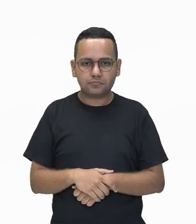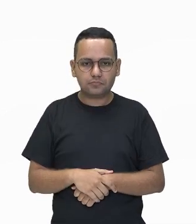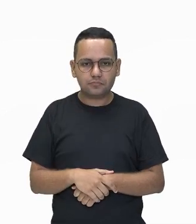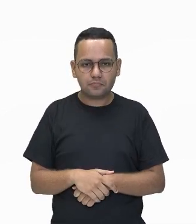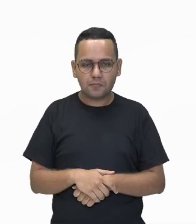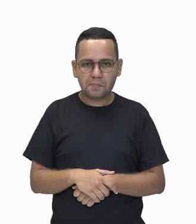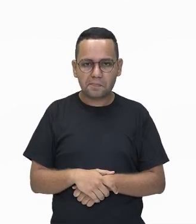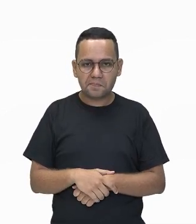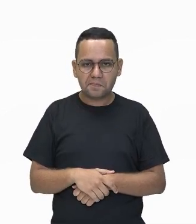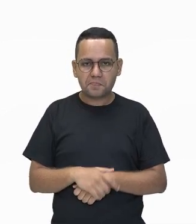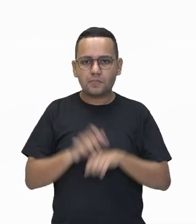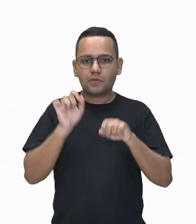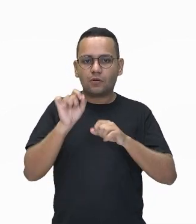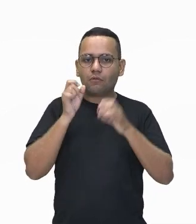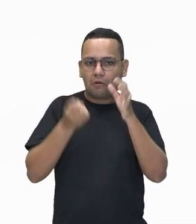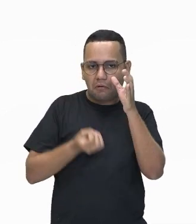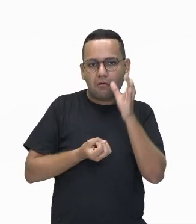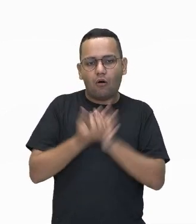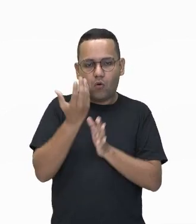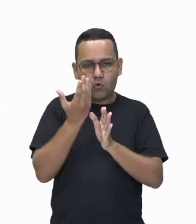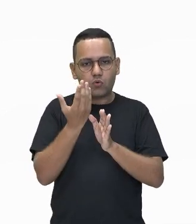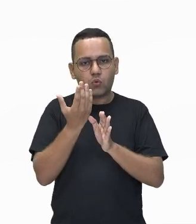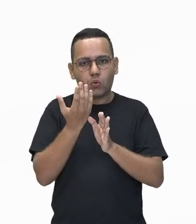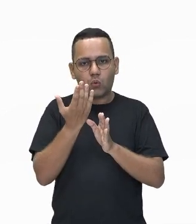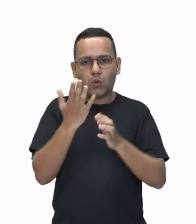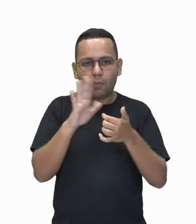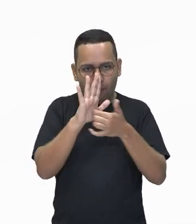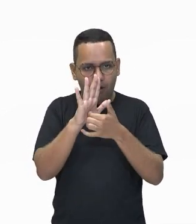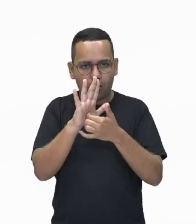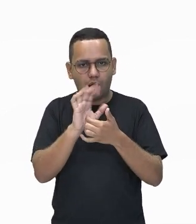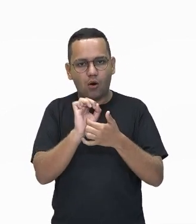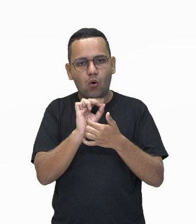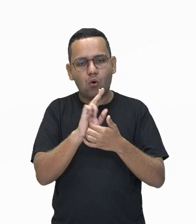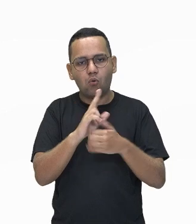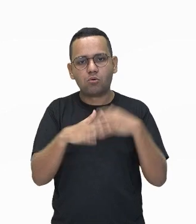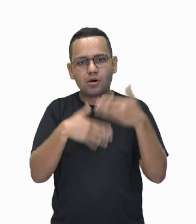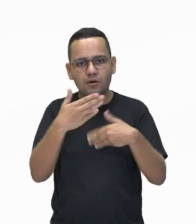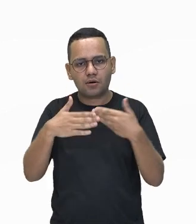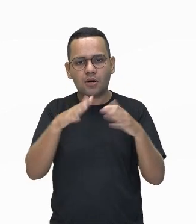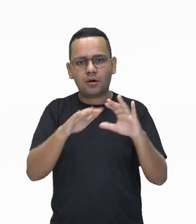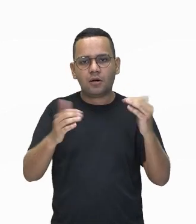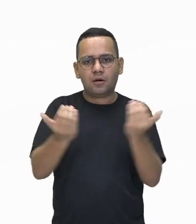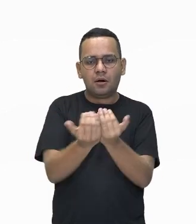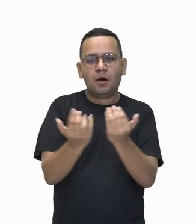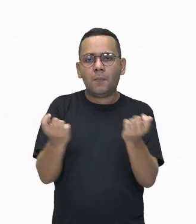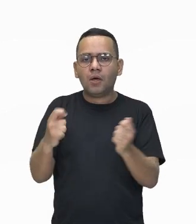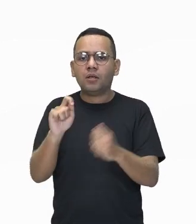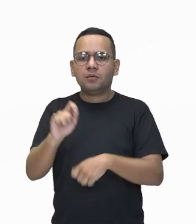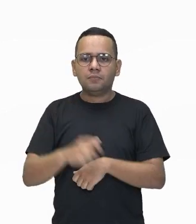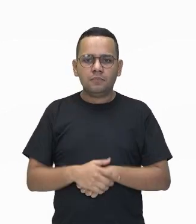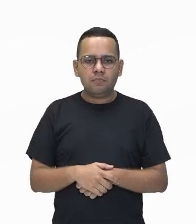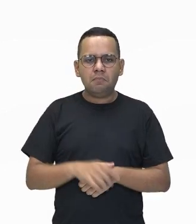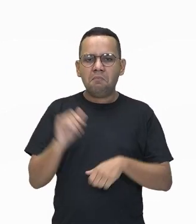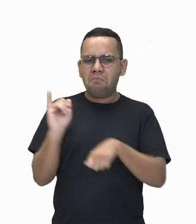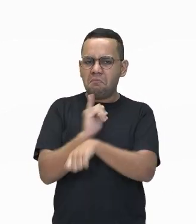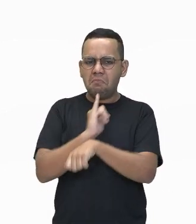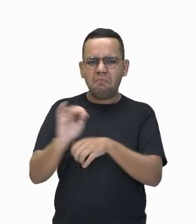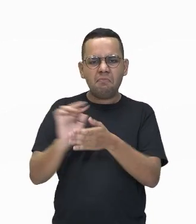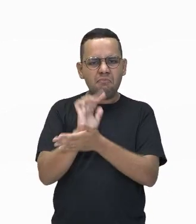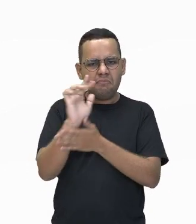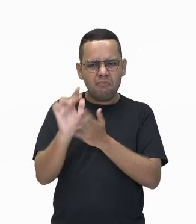para apresentar, desenvolver na comunidade. Então, a gente pode fazer infográficos, cartilhas,